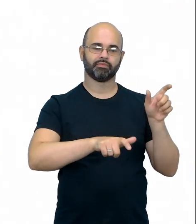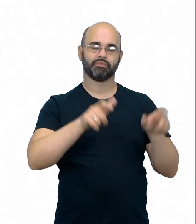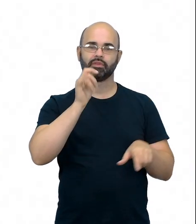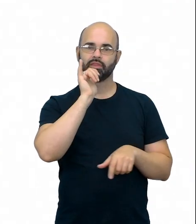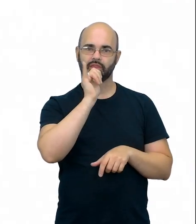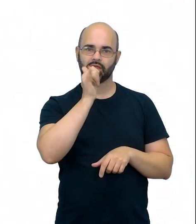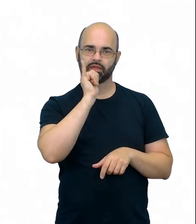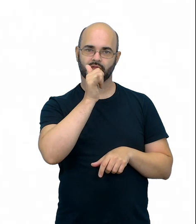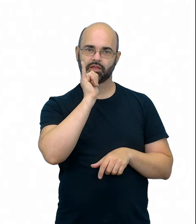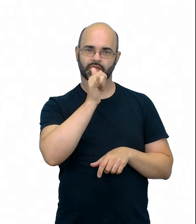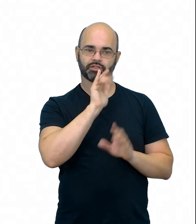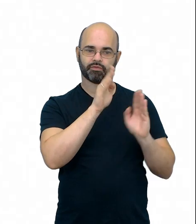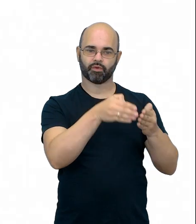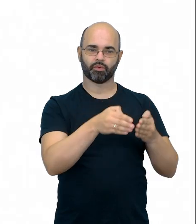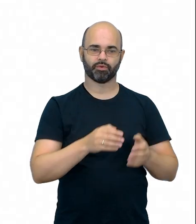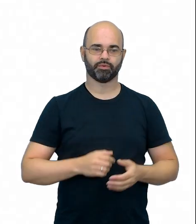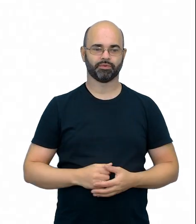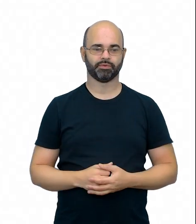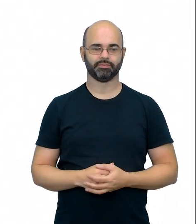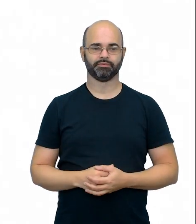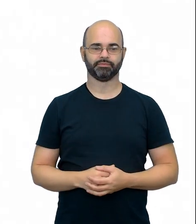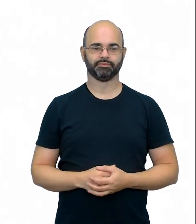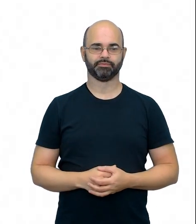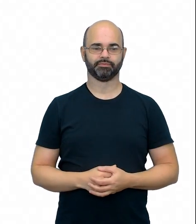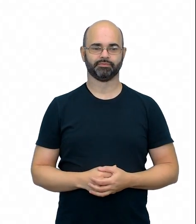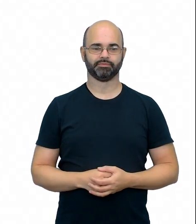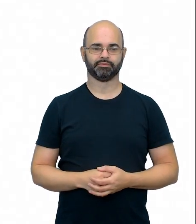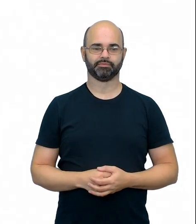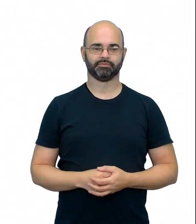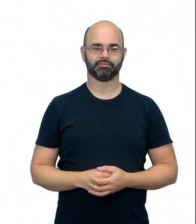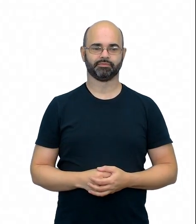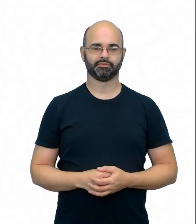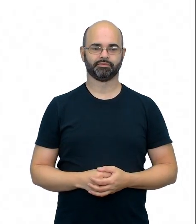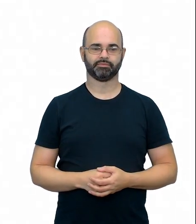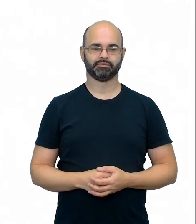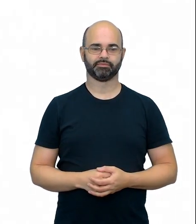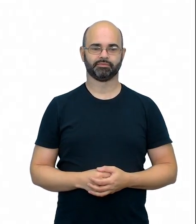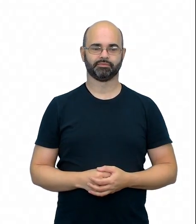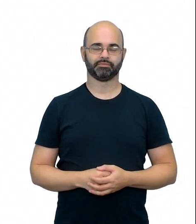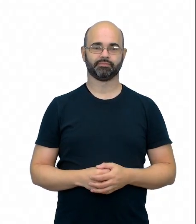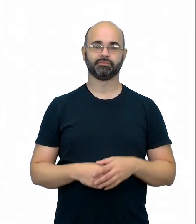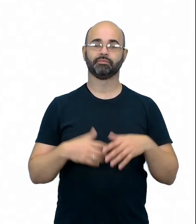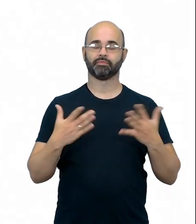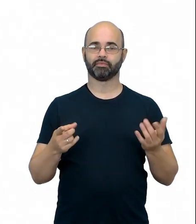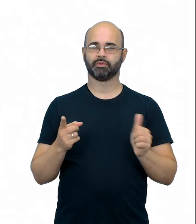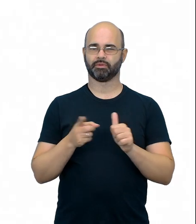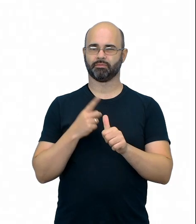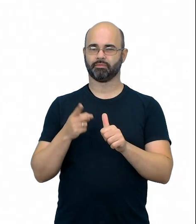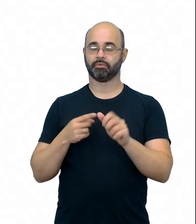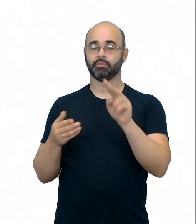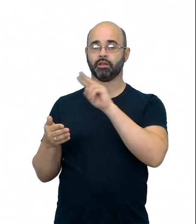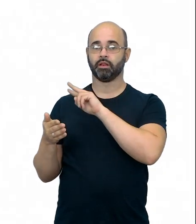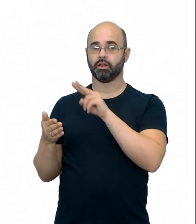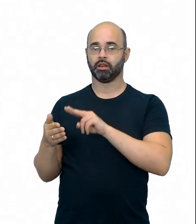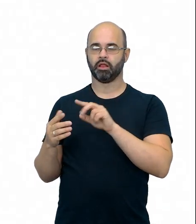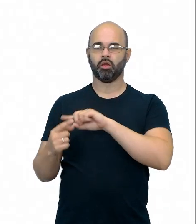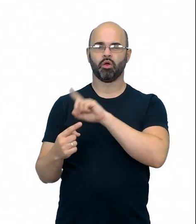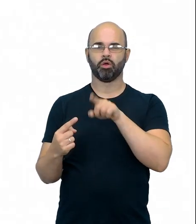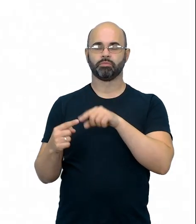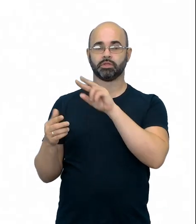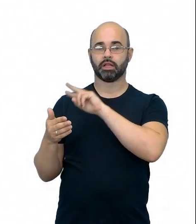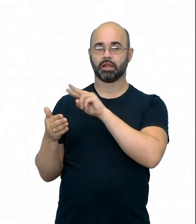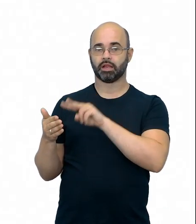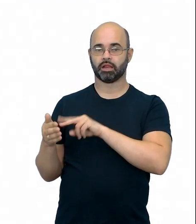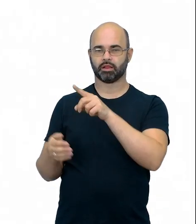narrativo, tá? Então, aqui a gente sugere primeiro fazer essa leitura desses objetivos, para os